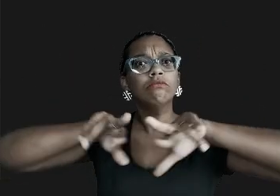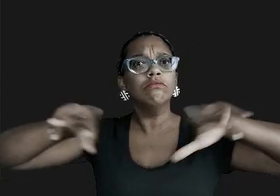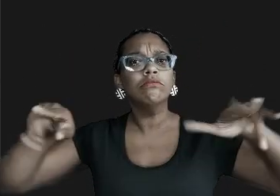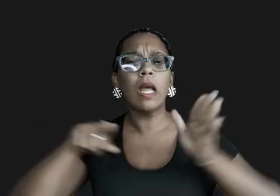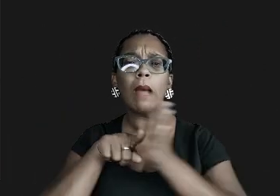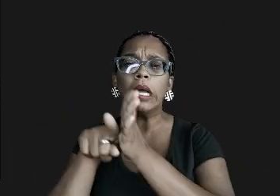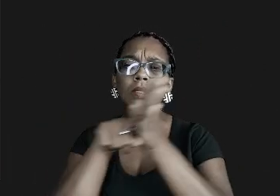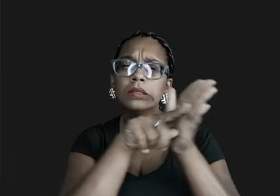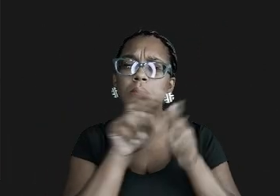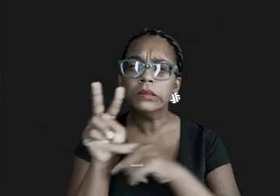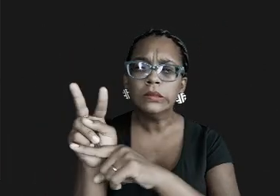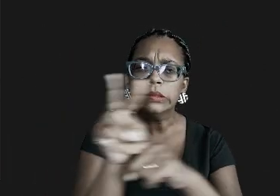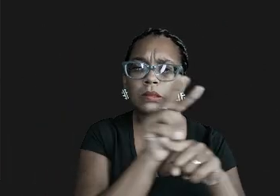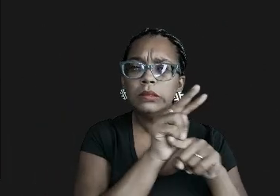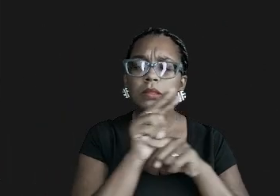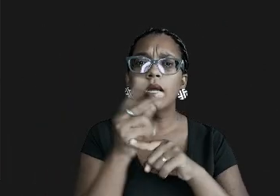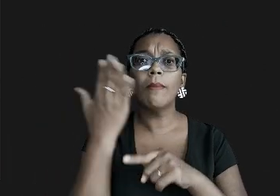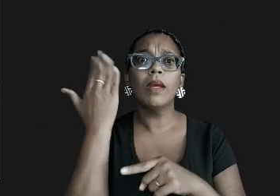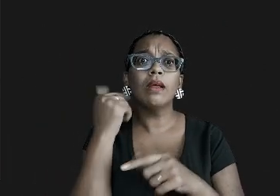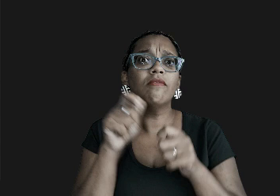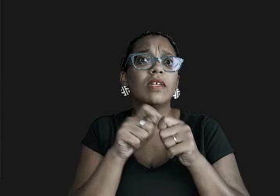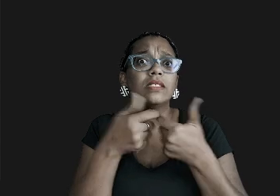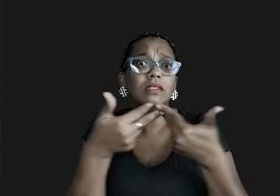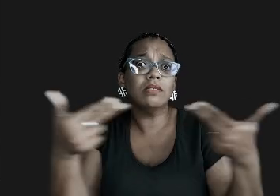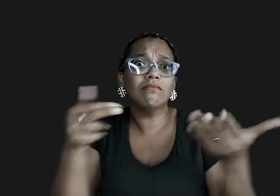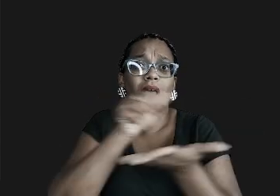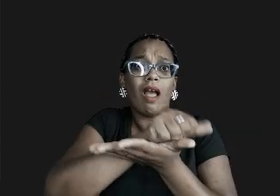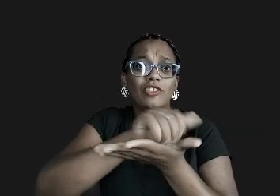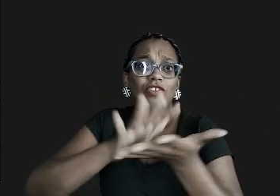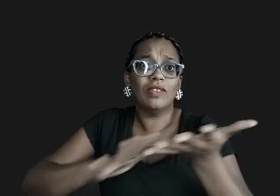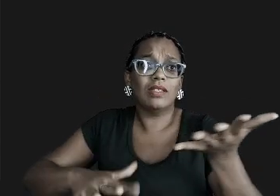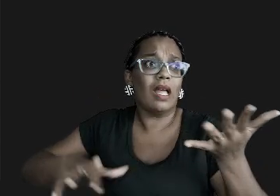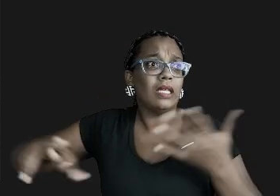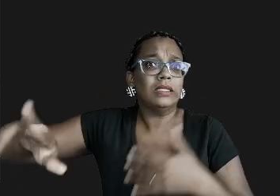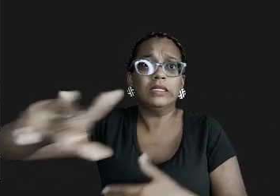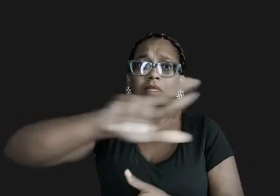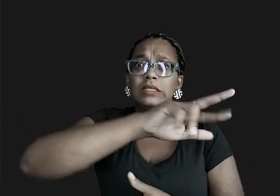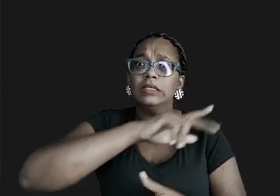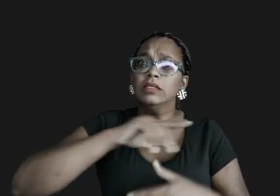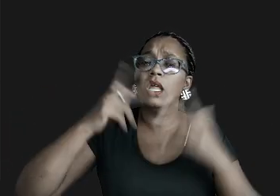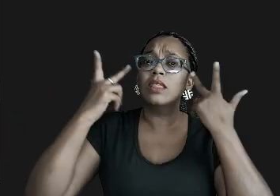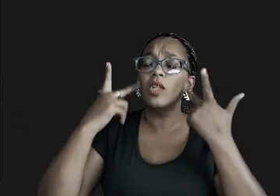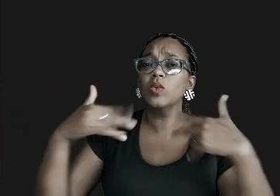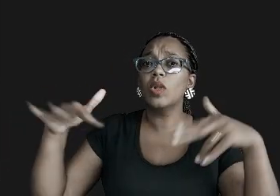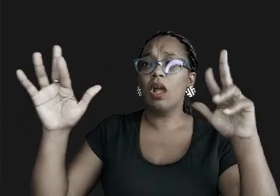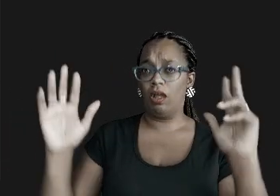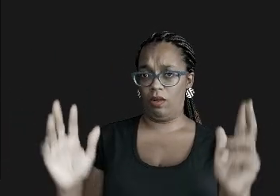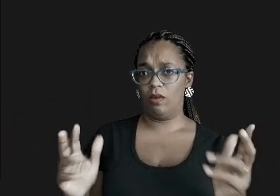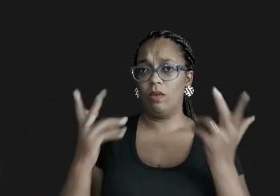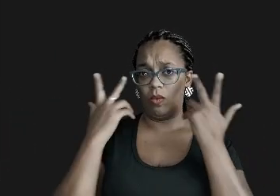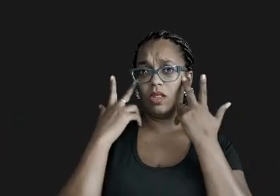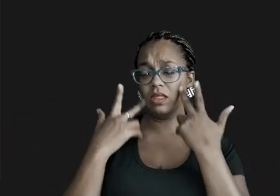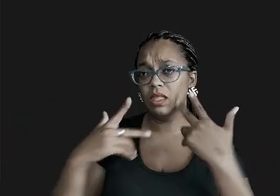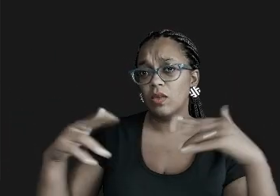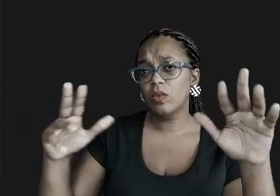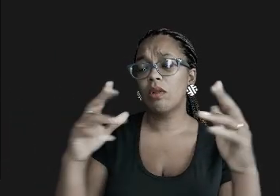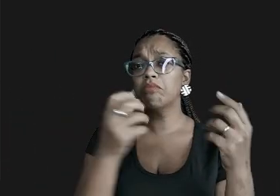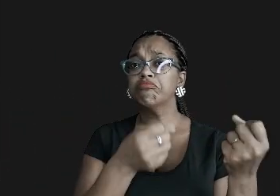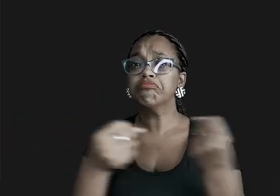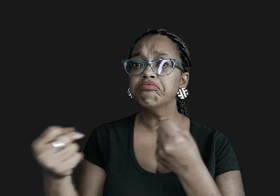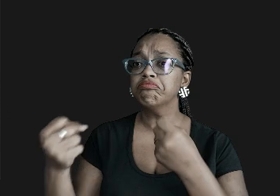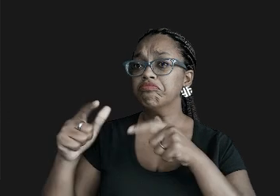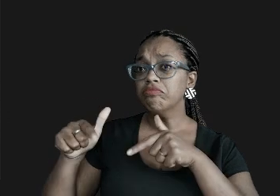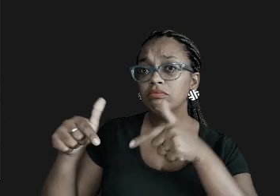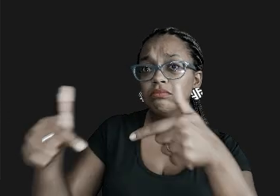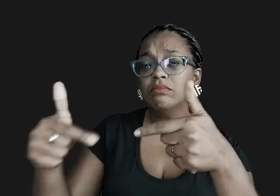monitorar a supervisionar e para poder fazer várias das atividades que são desdobramentos naturais dessas desses poderes